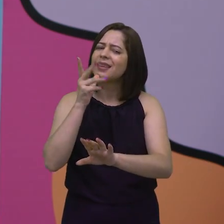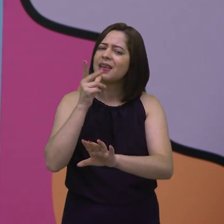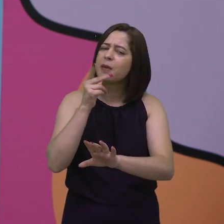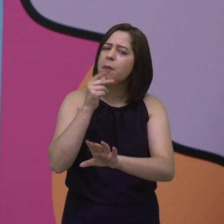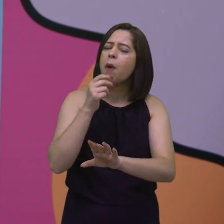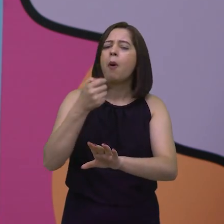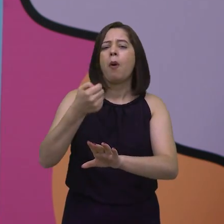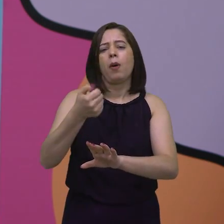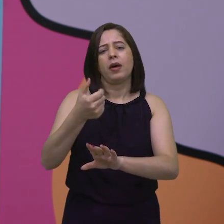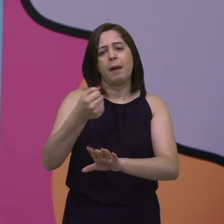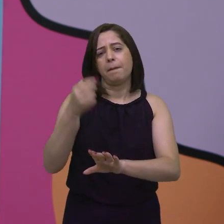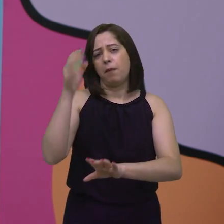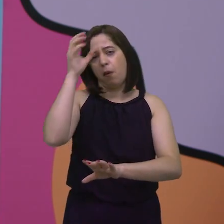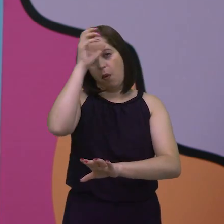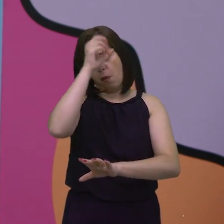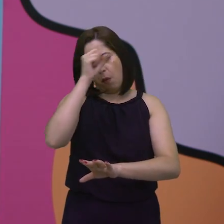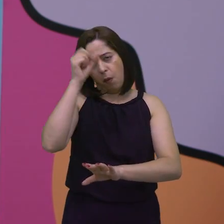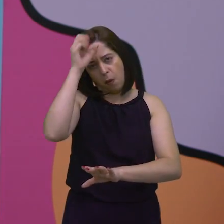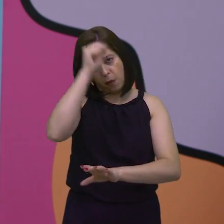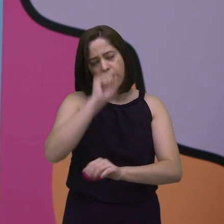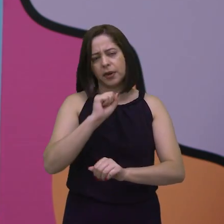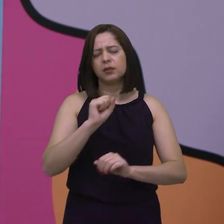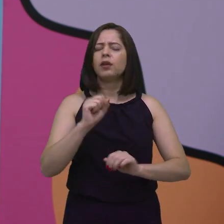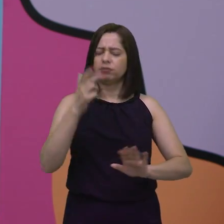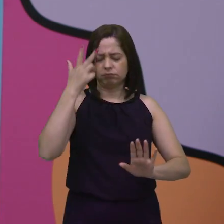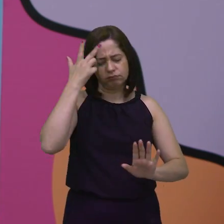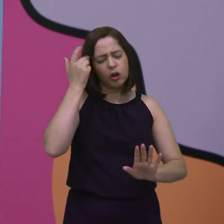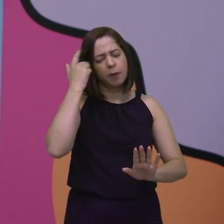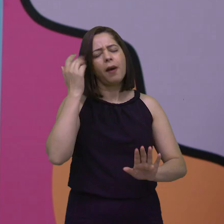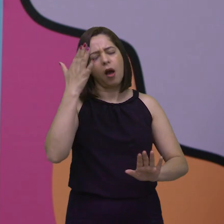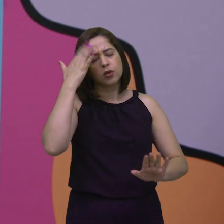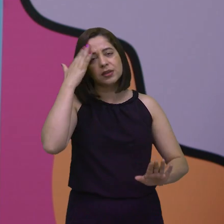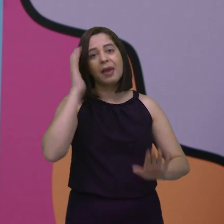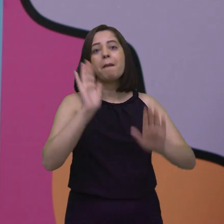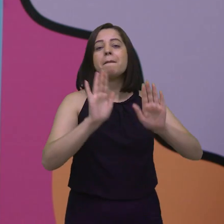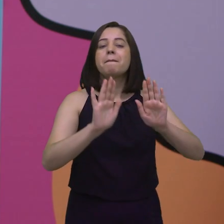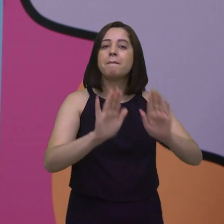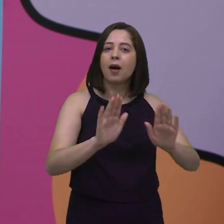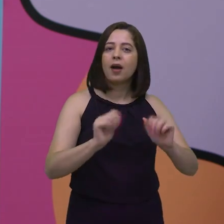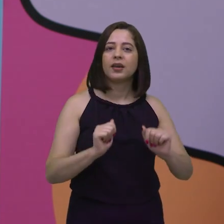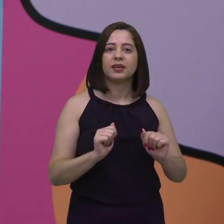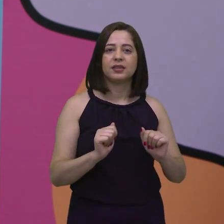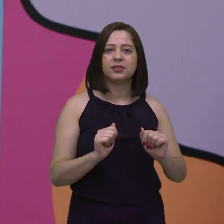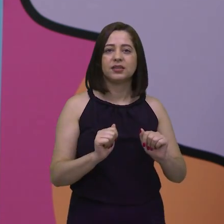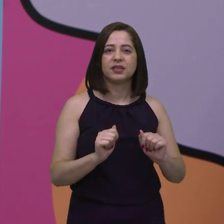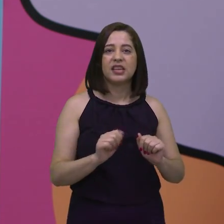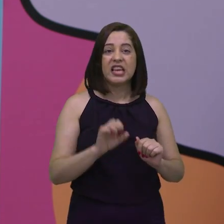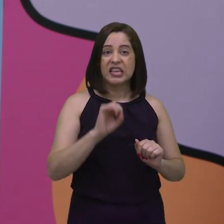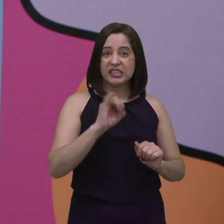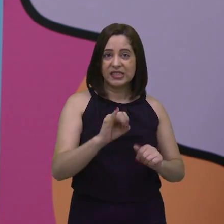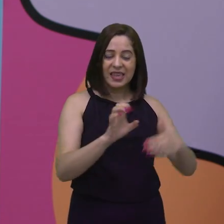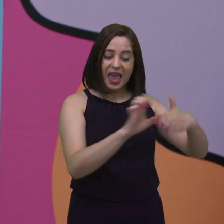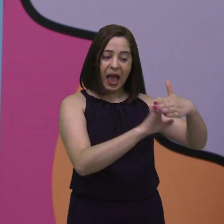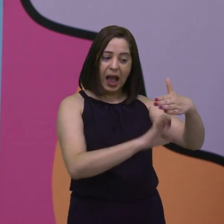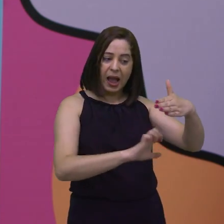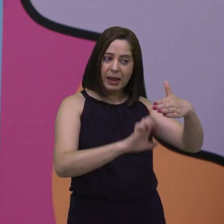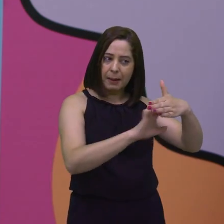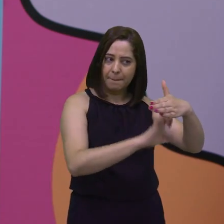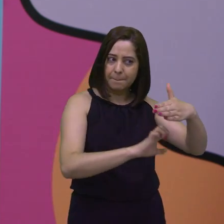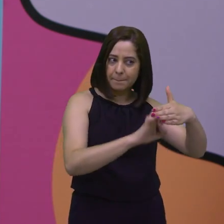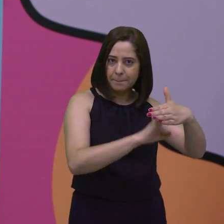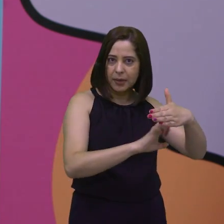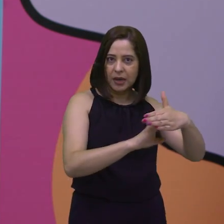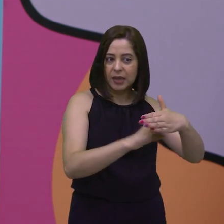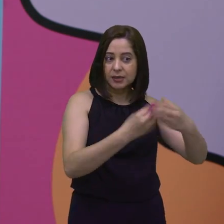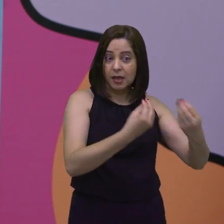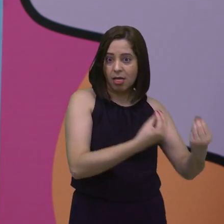mesmo tanto que alguém que não tem a deficiência. Mas você fazer